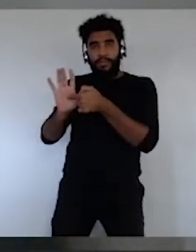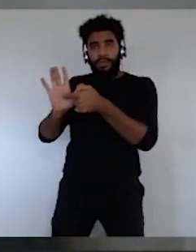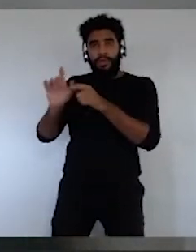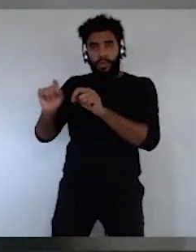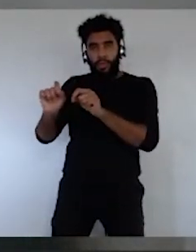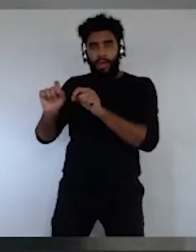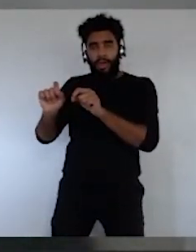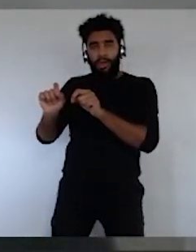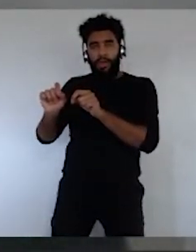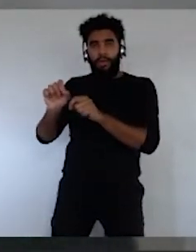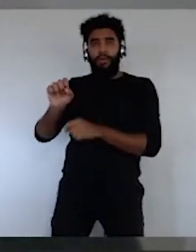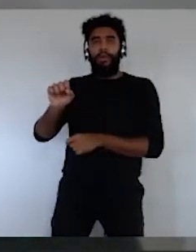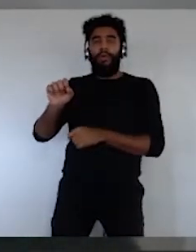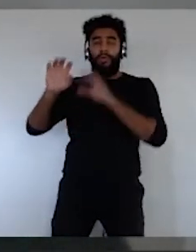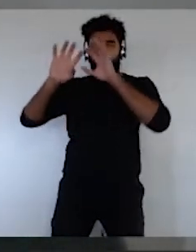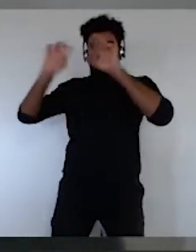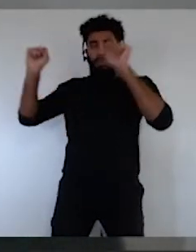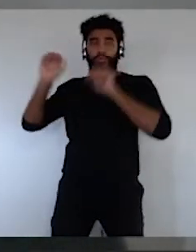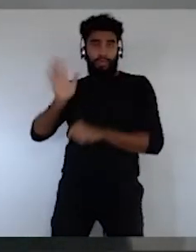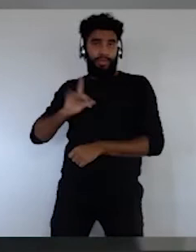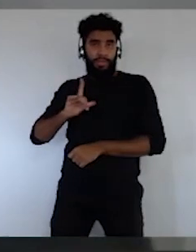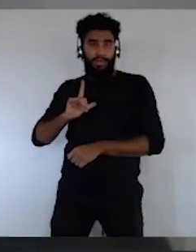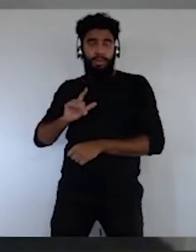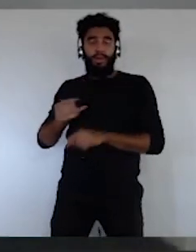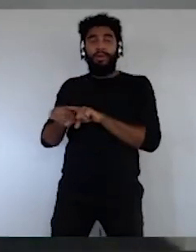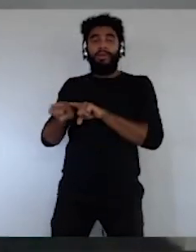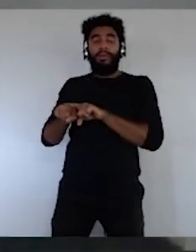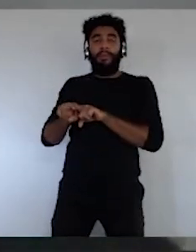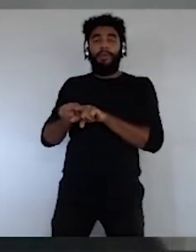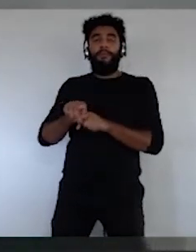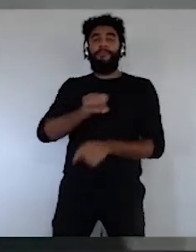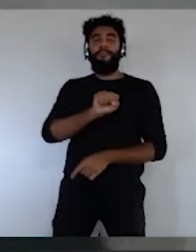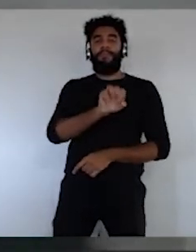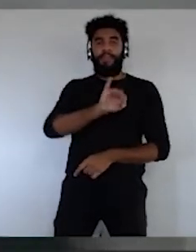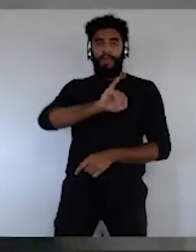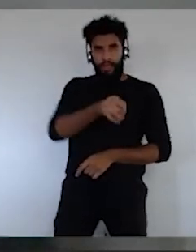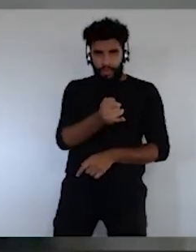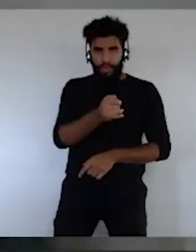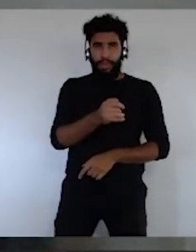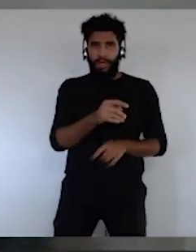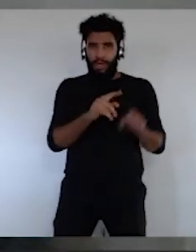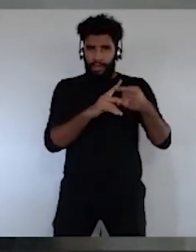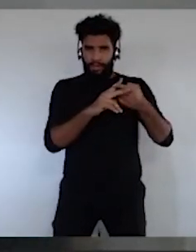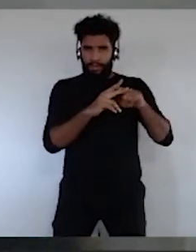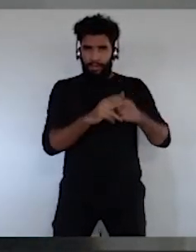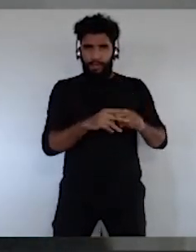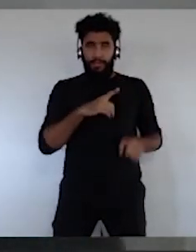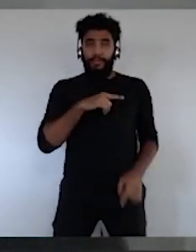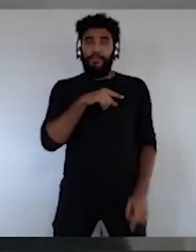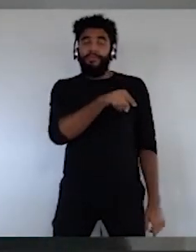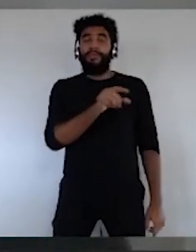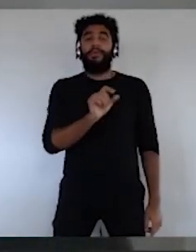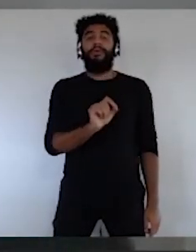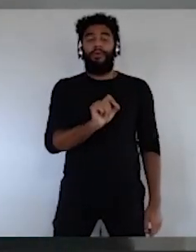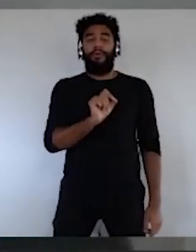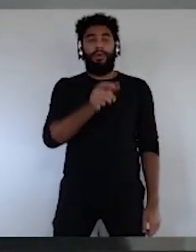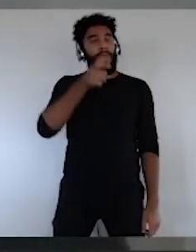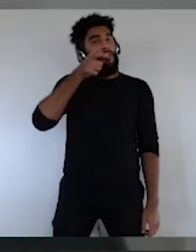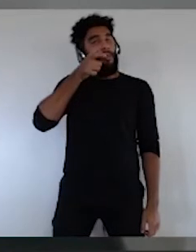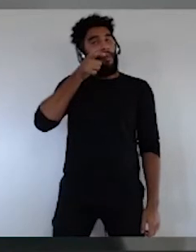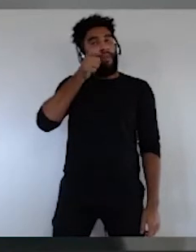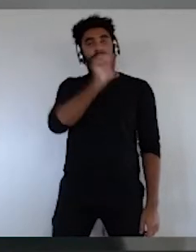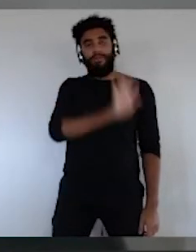pouco mais firme, do artigo 96, inciso 1 da Constituição Federal, porque não adianta tratar de